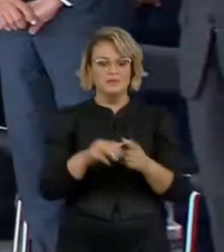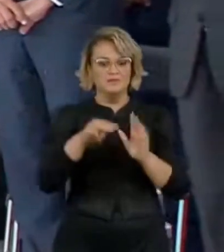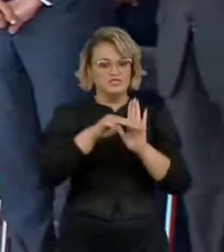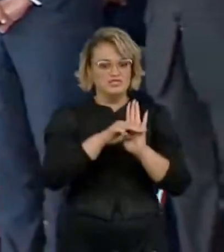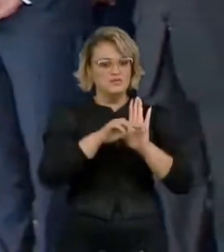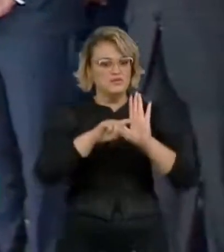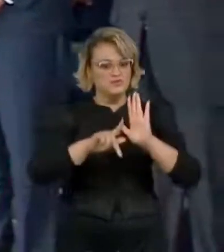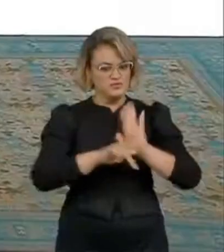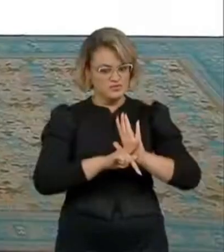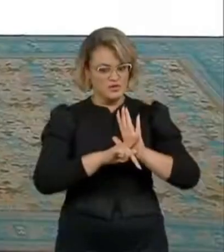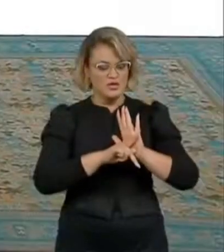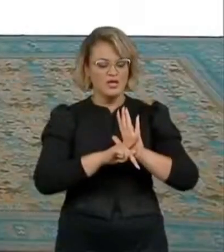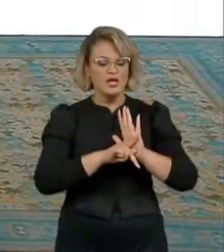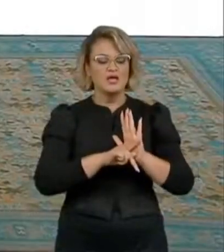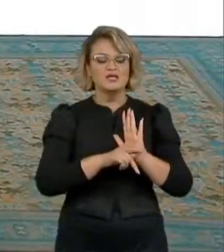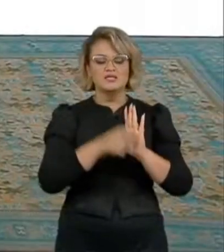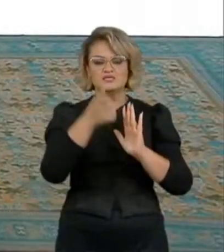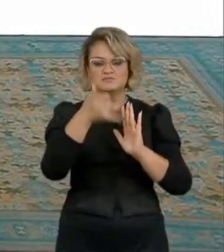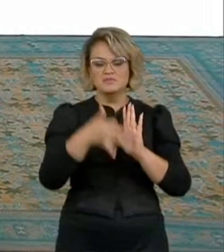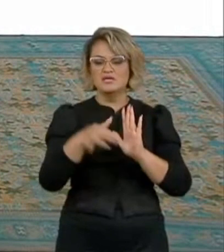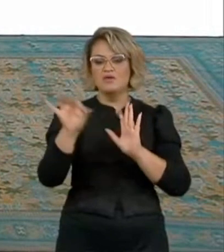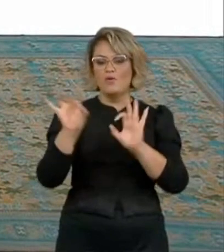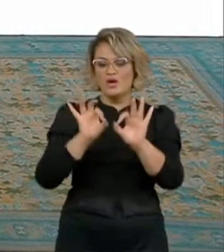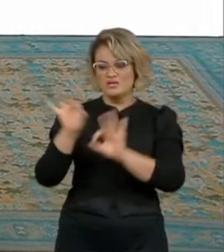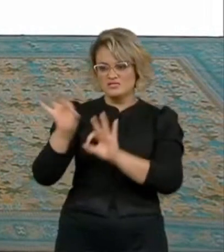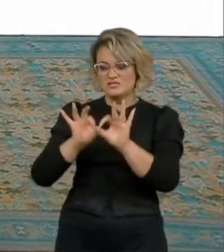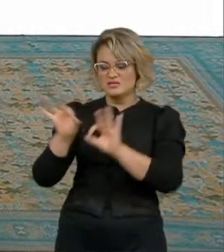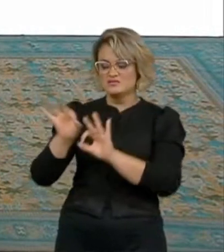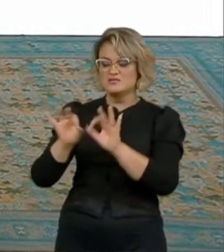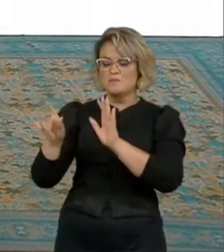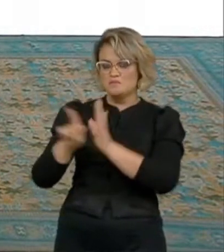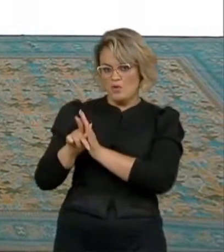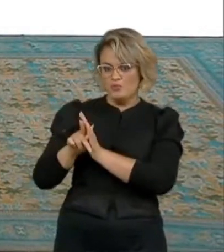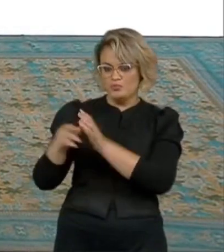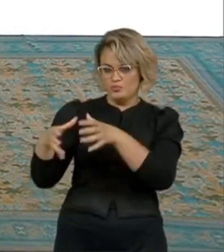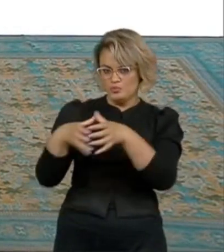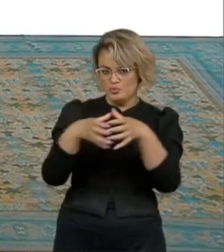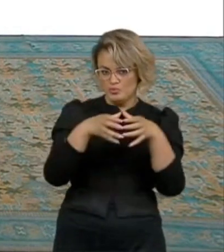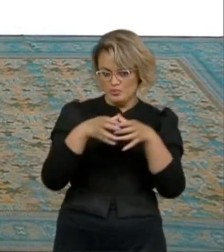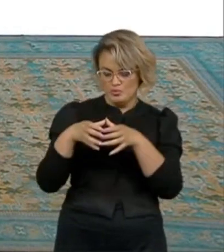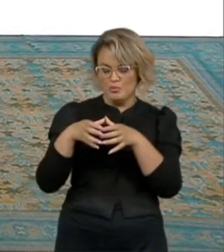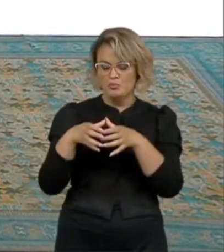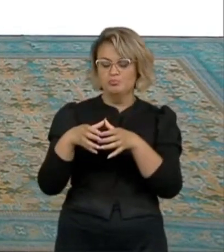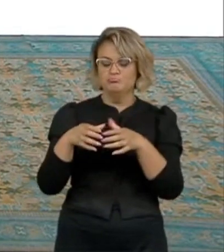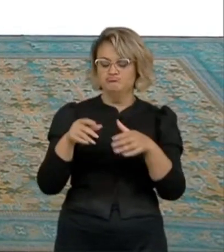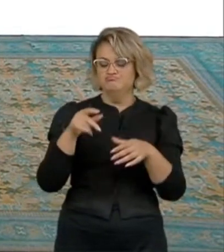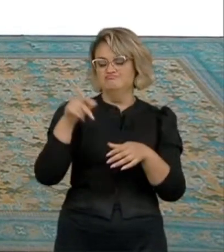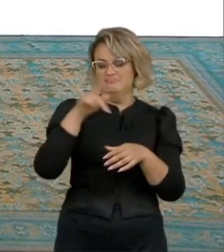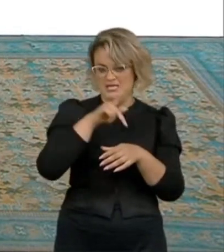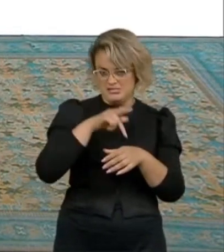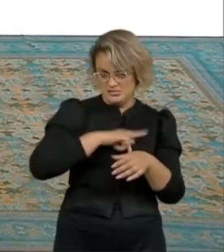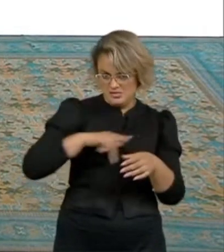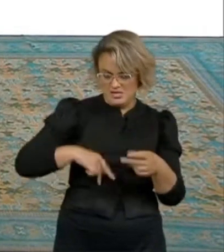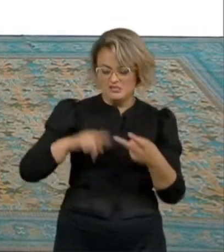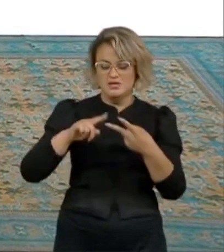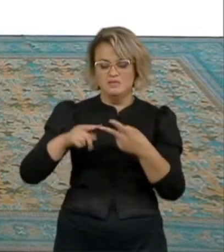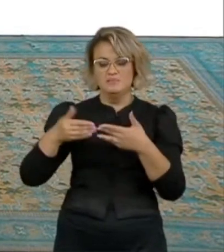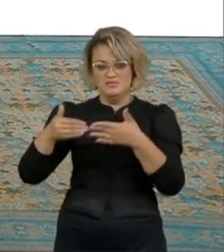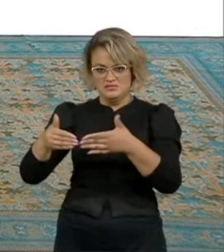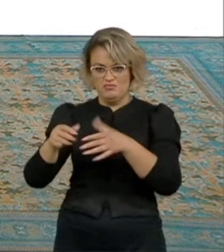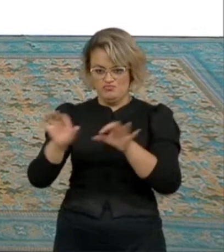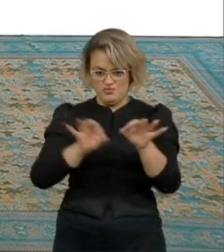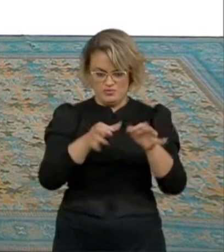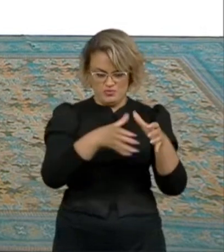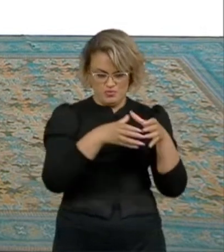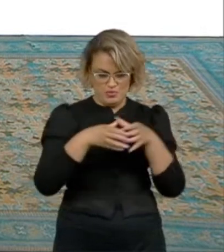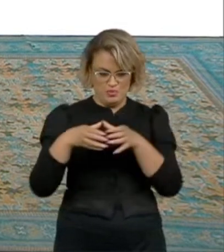Provisória que dispõe sobre a organização da presidência da república e Ministérios a medida